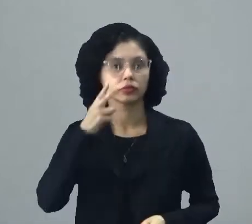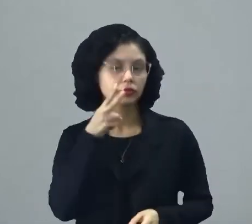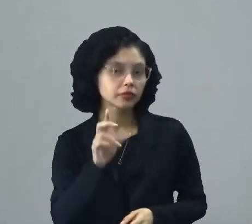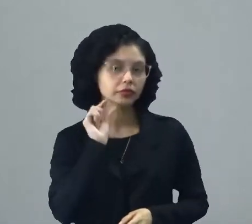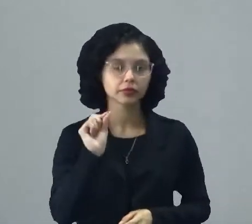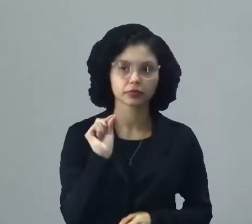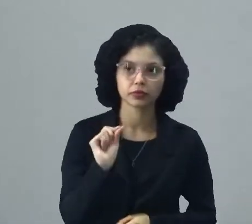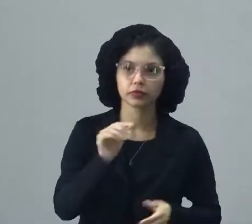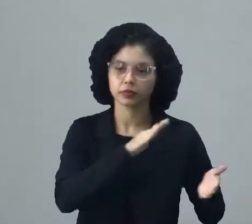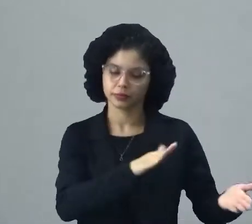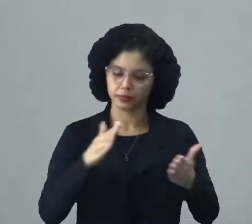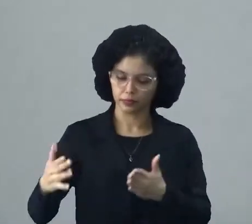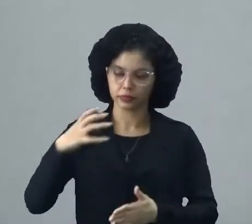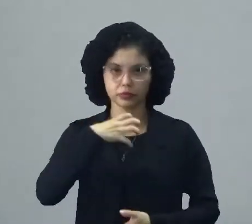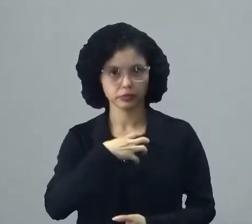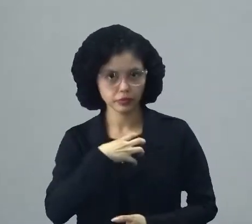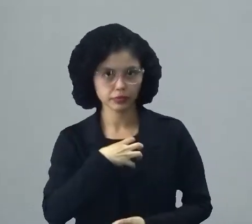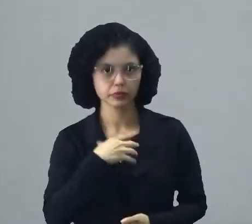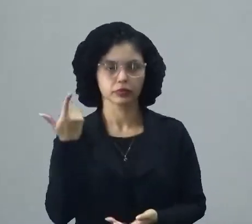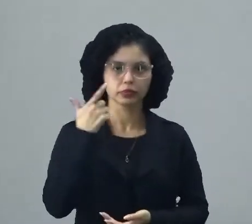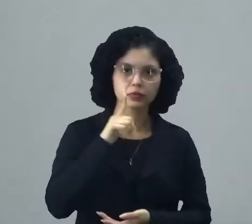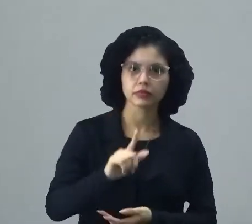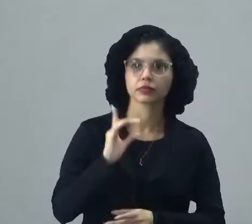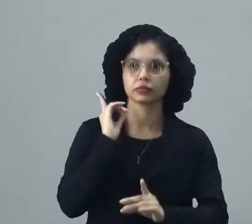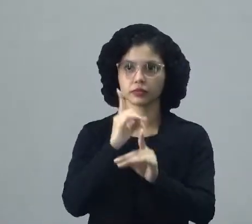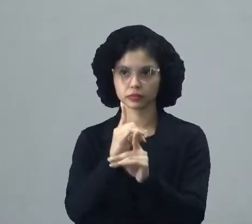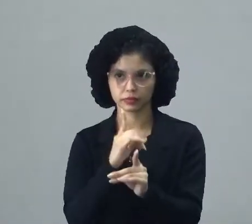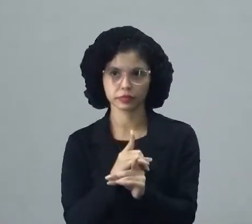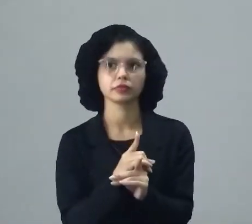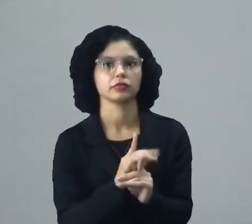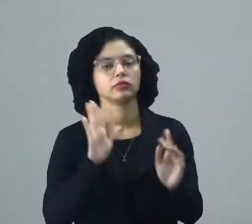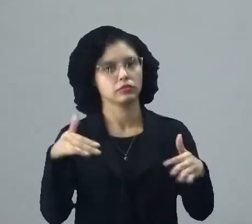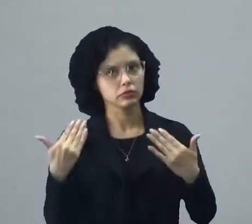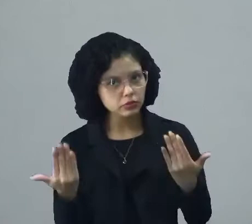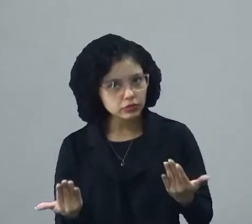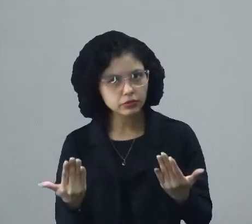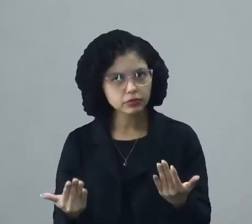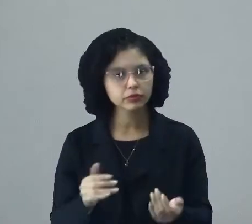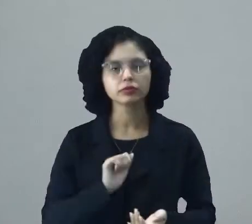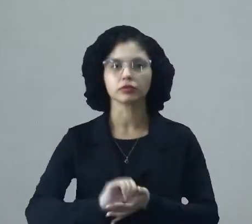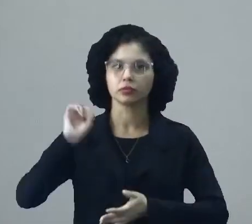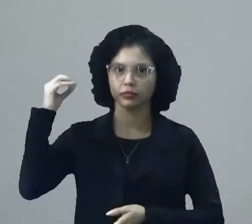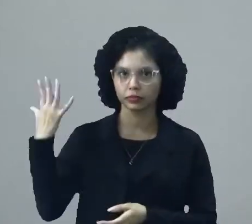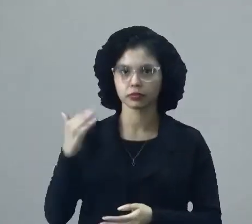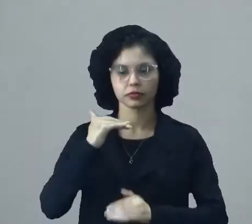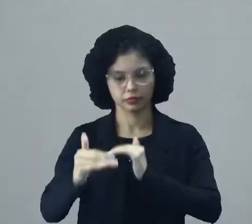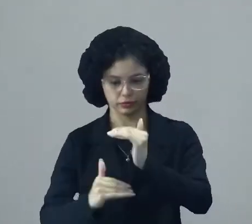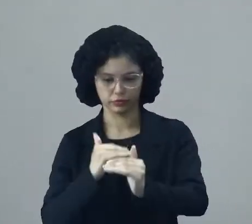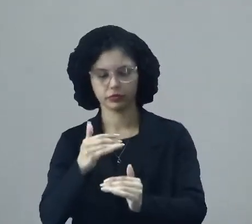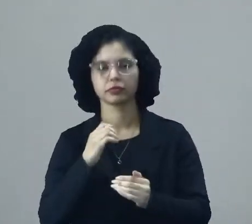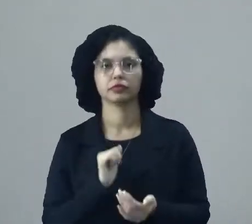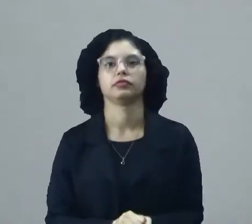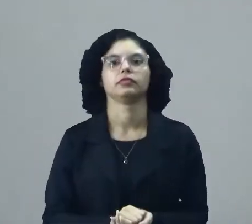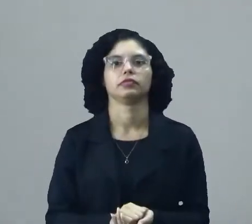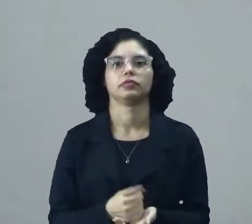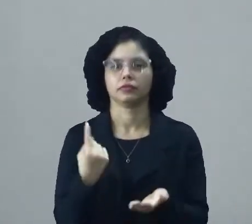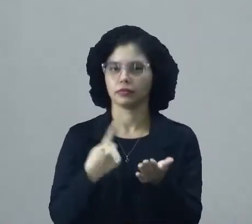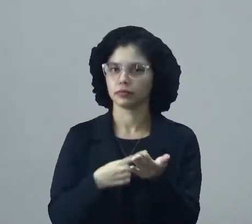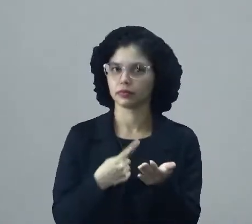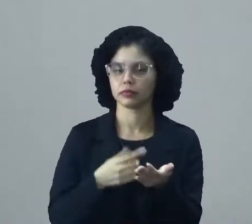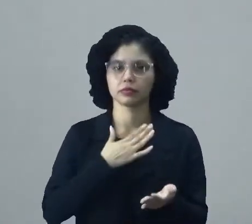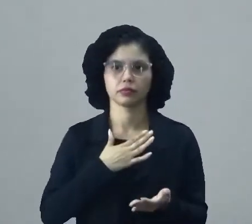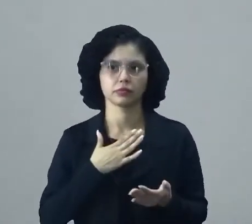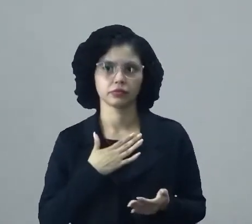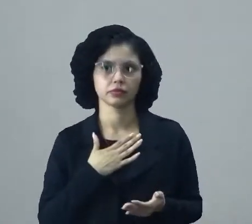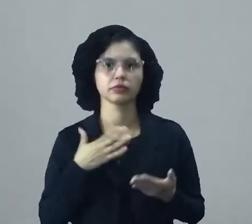vejam que, a partir do momento em que eu consigo identificar quais serão as capacidades que eu vou desenvolver, eu vou condicionar o